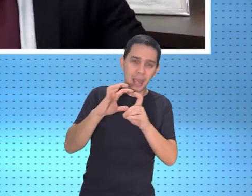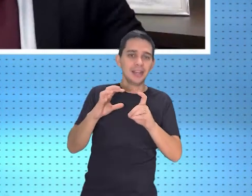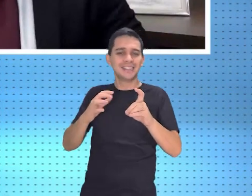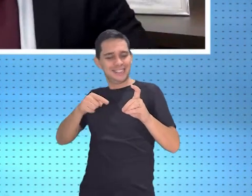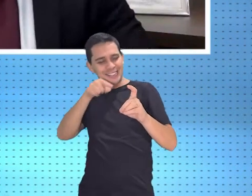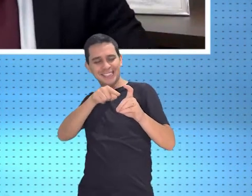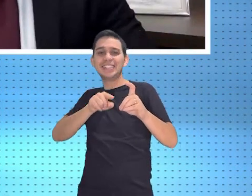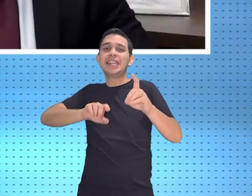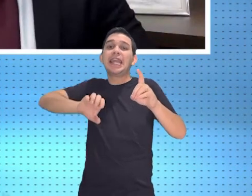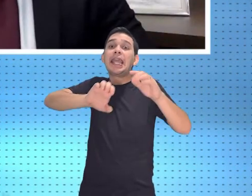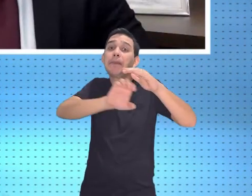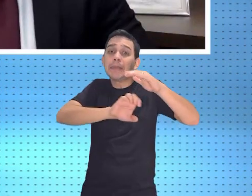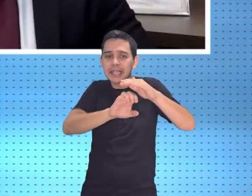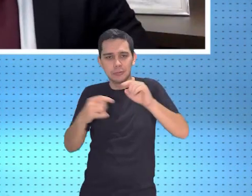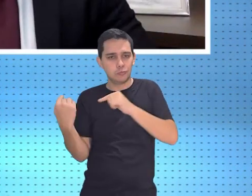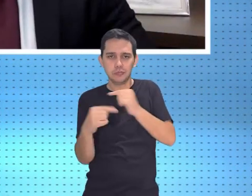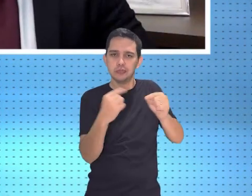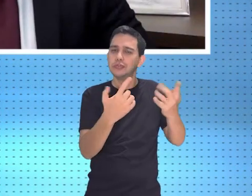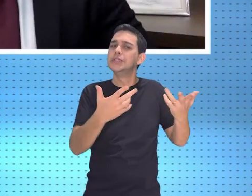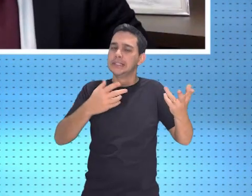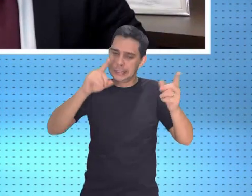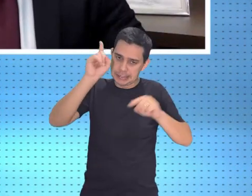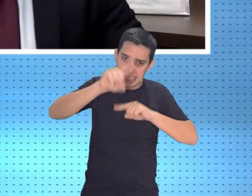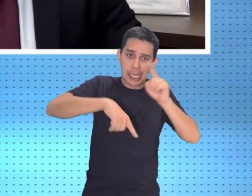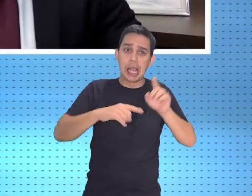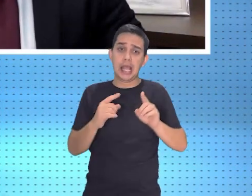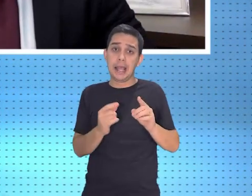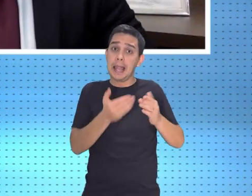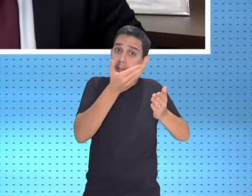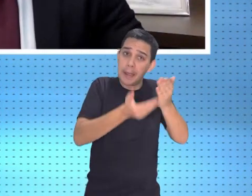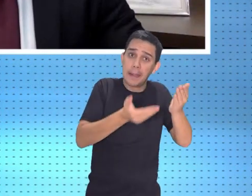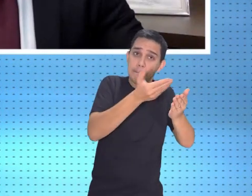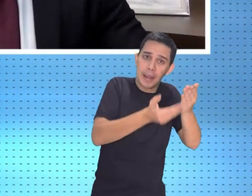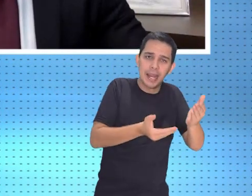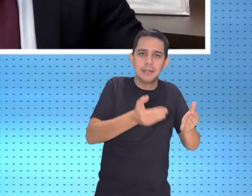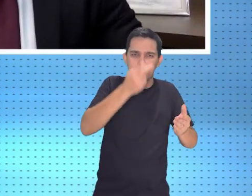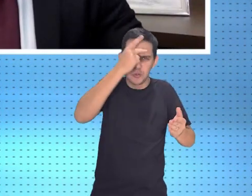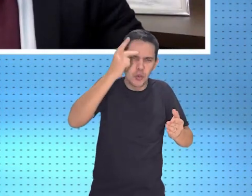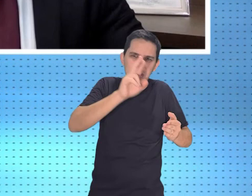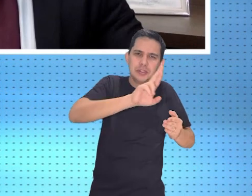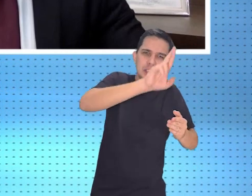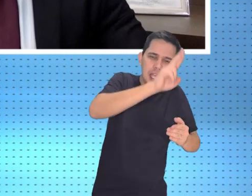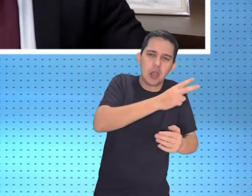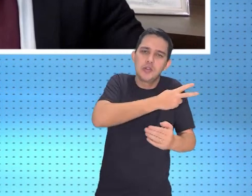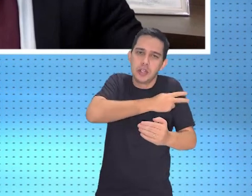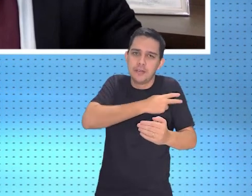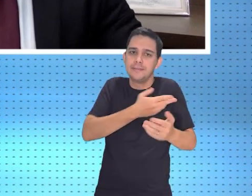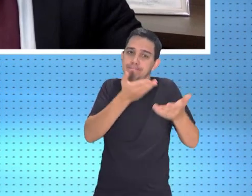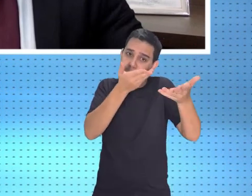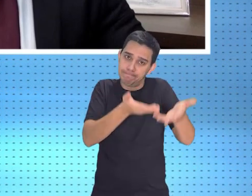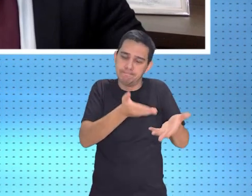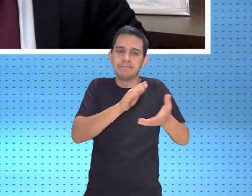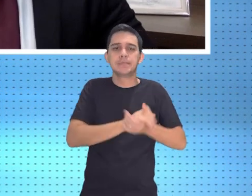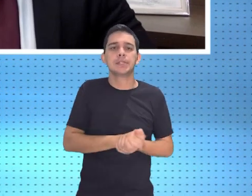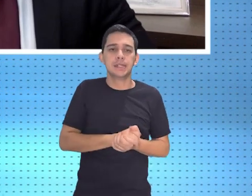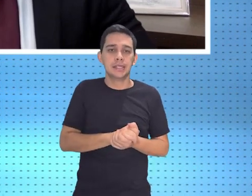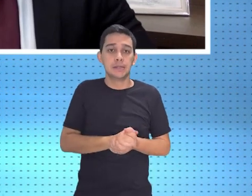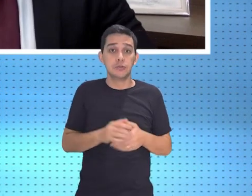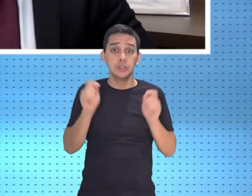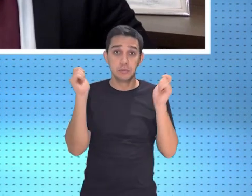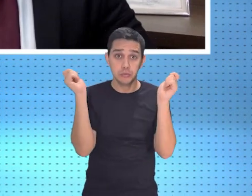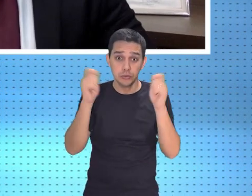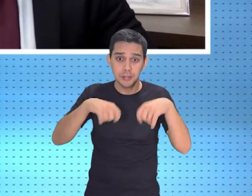ex-empregador, ferindo a imagem e os direitos de personalidade da empresa, da pessoa jurídica ou do próprio empregador